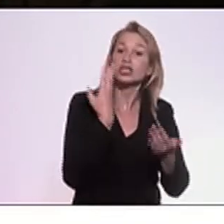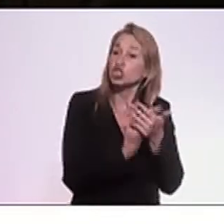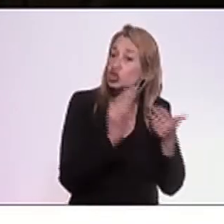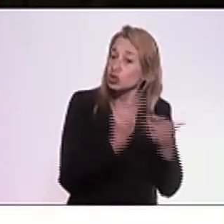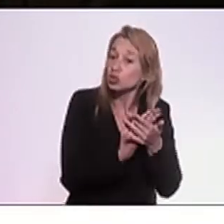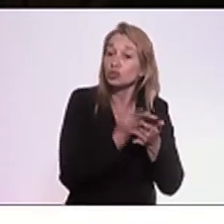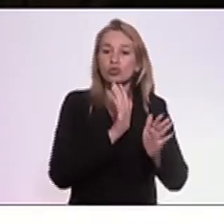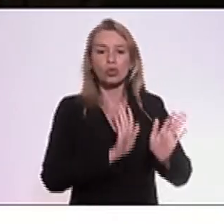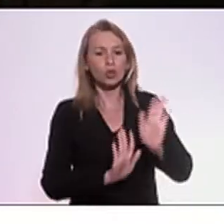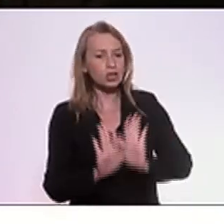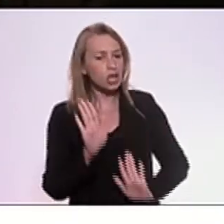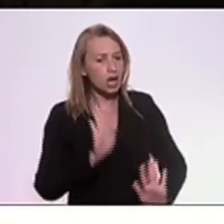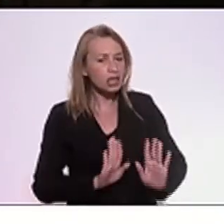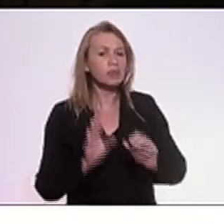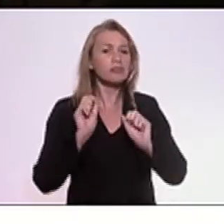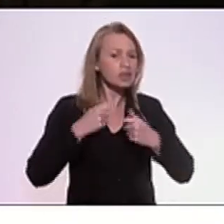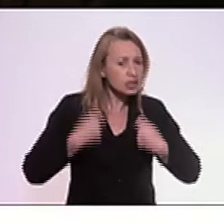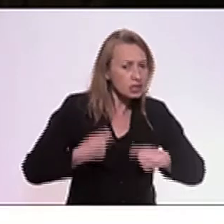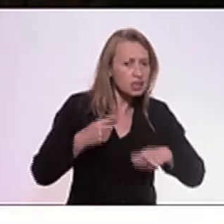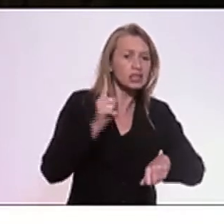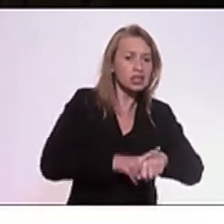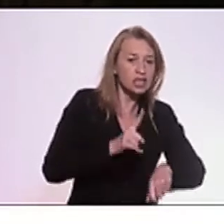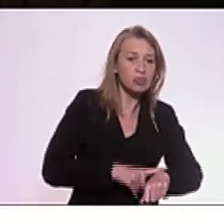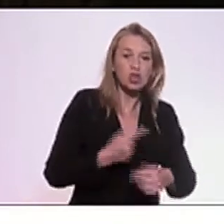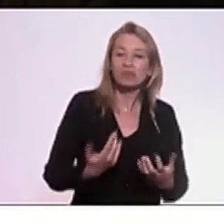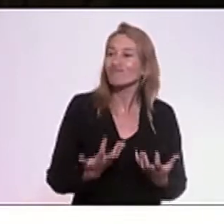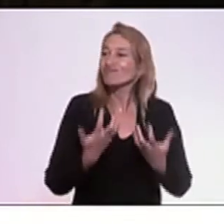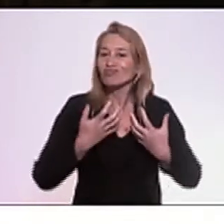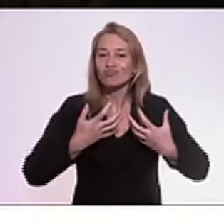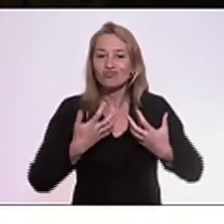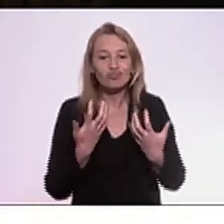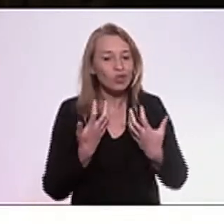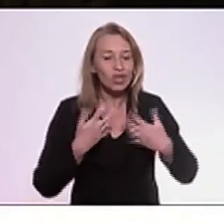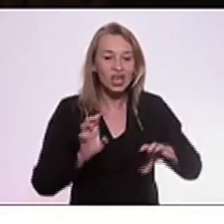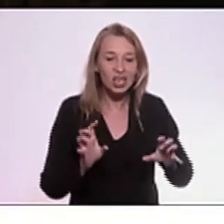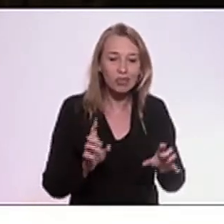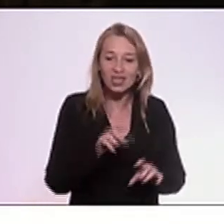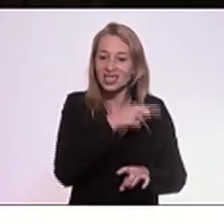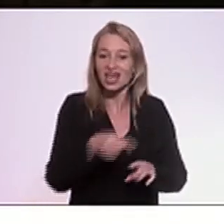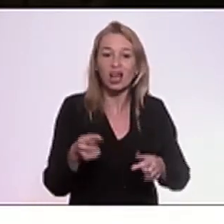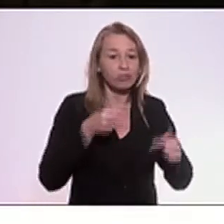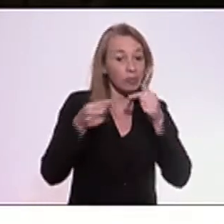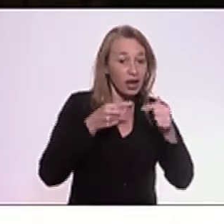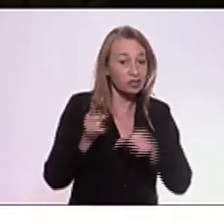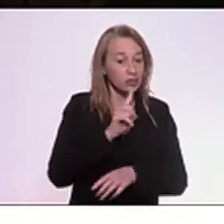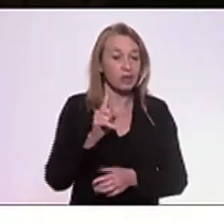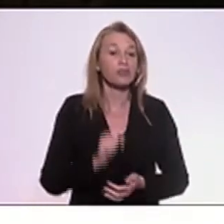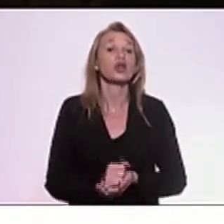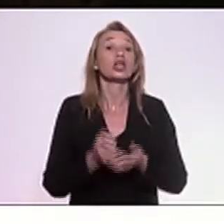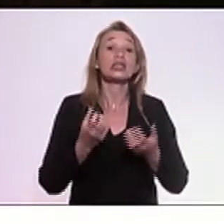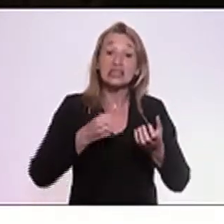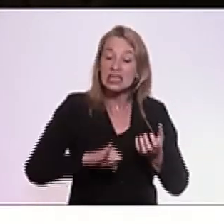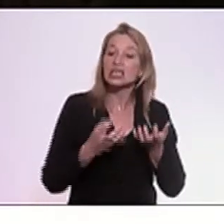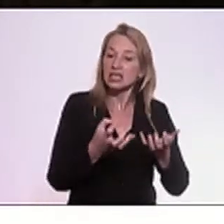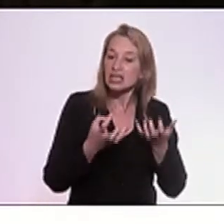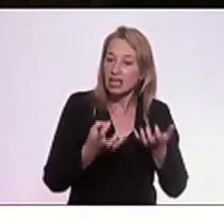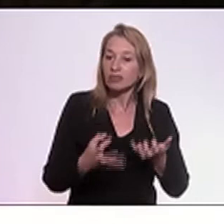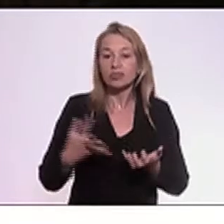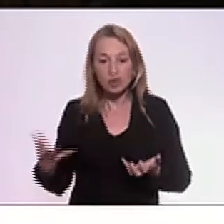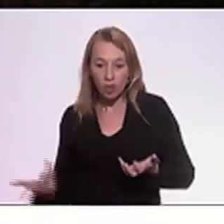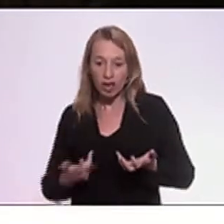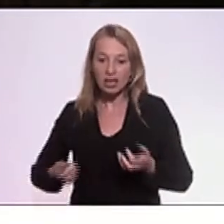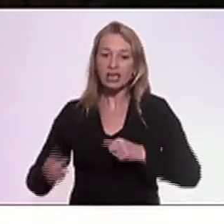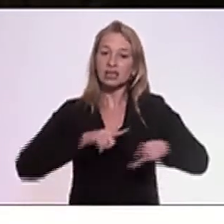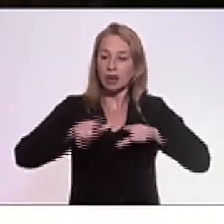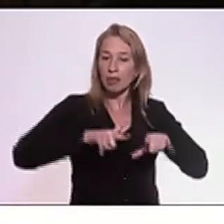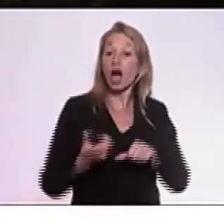de tempo para isso. E obviamente a gente não quer se furtar do debate, deputado Waldeck, não é isso. Mas se a gente quiser trabalhar com qualidade,